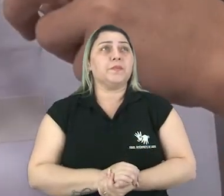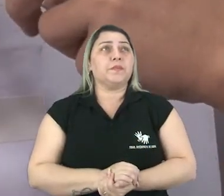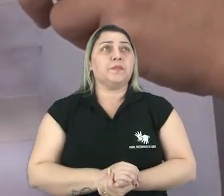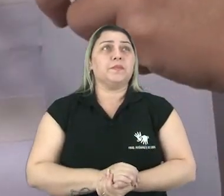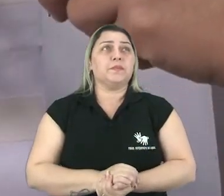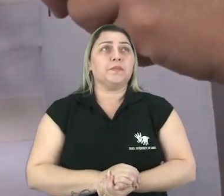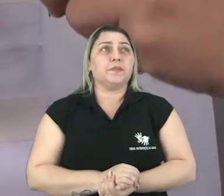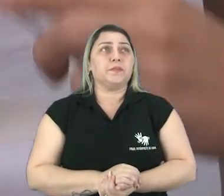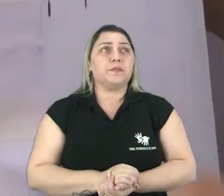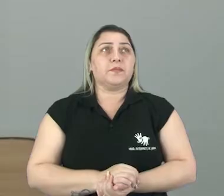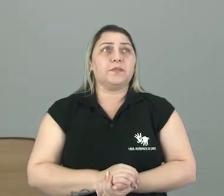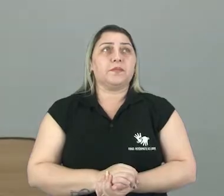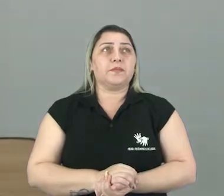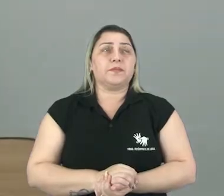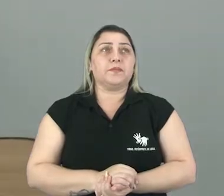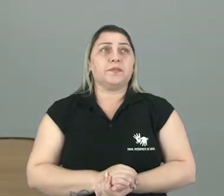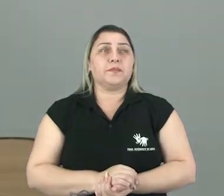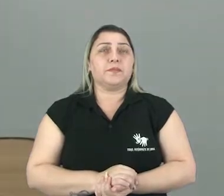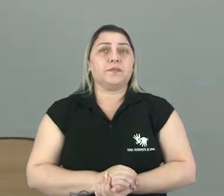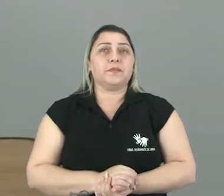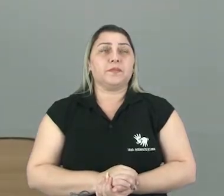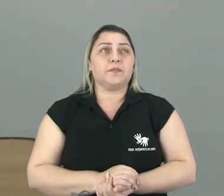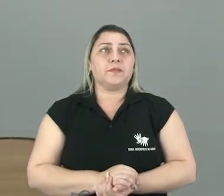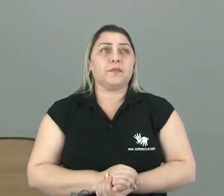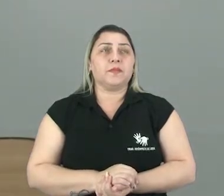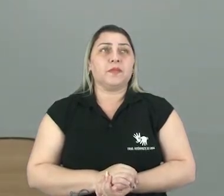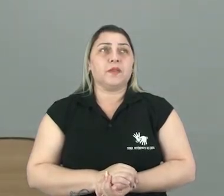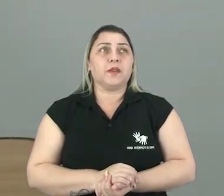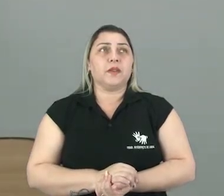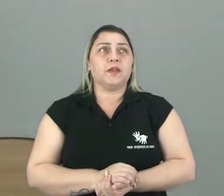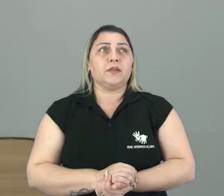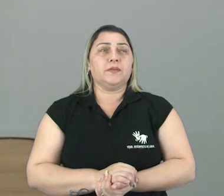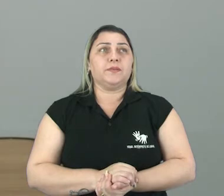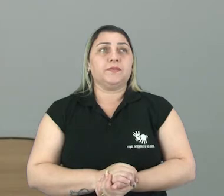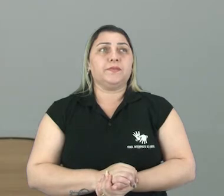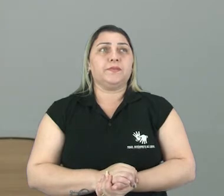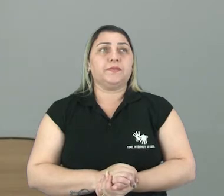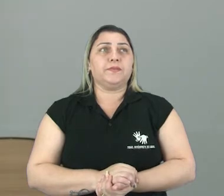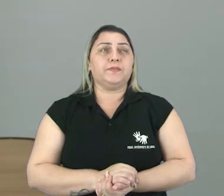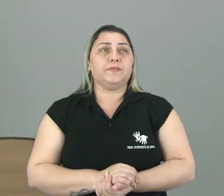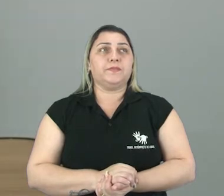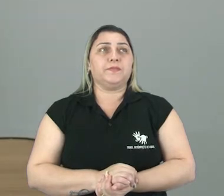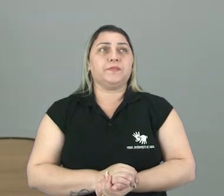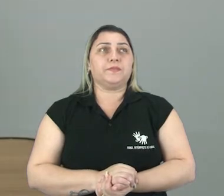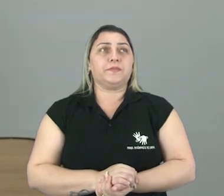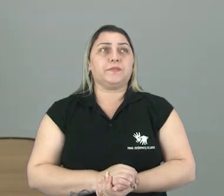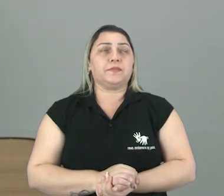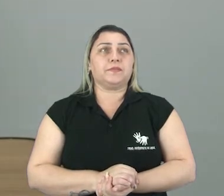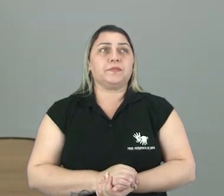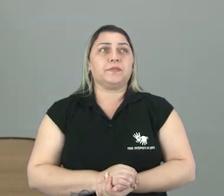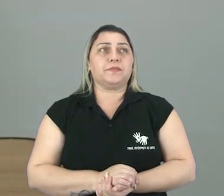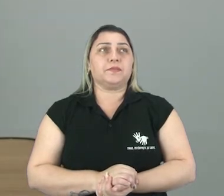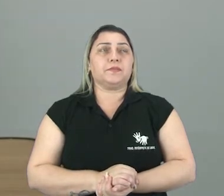e quem eram os quilombolas, tá? Vamos aí fazer a primeira questão para a gente